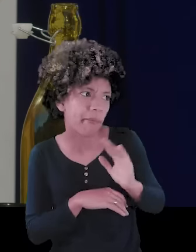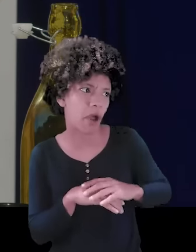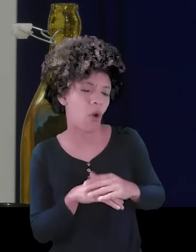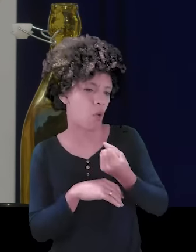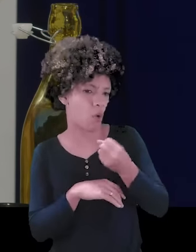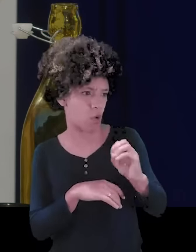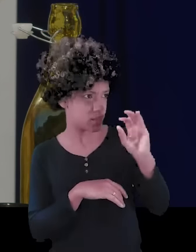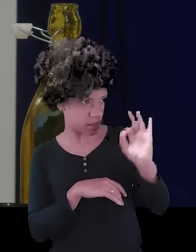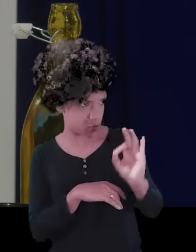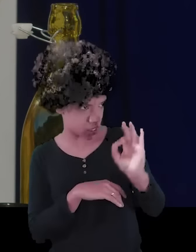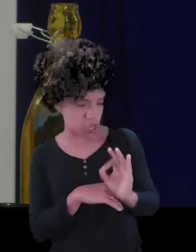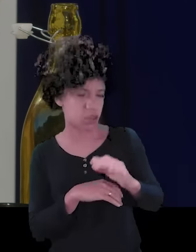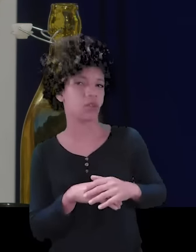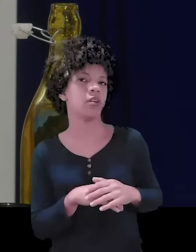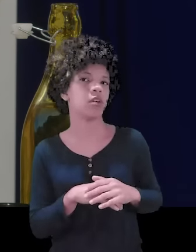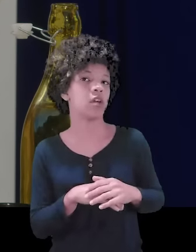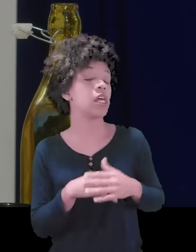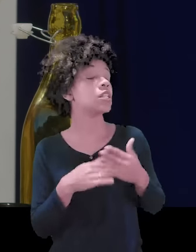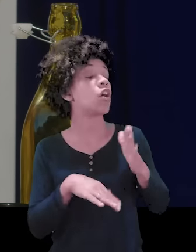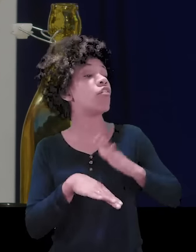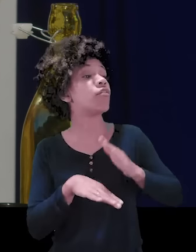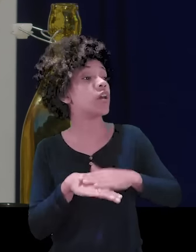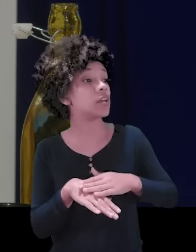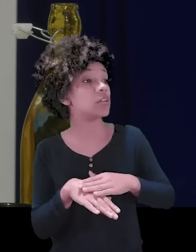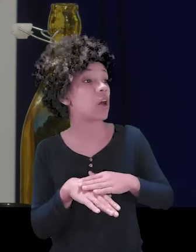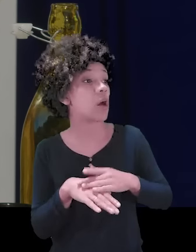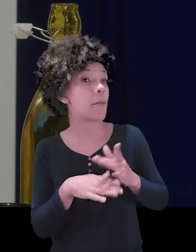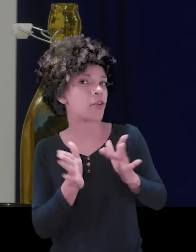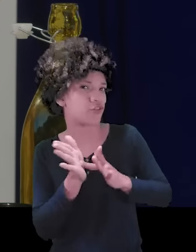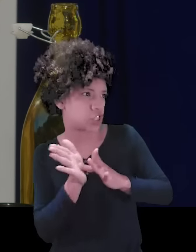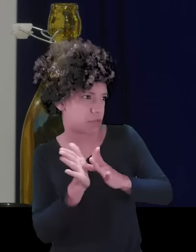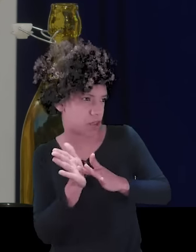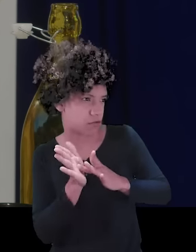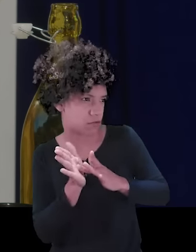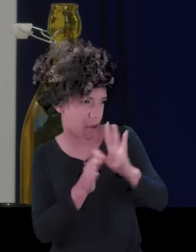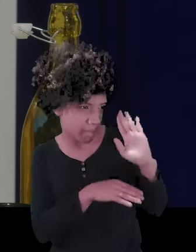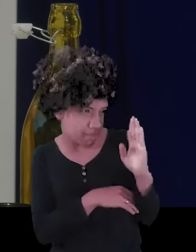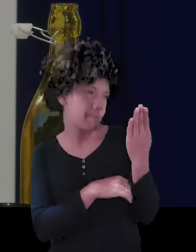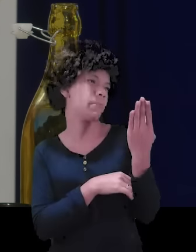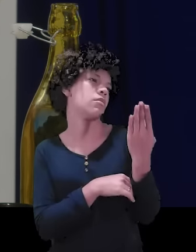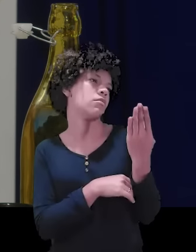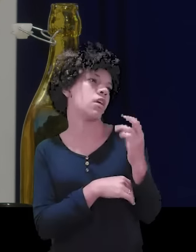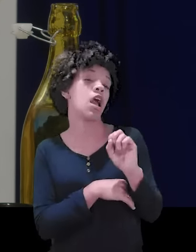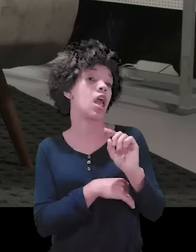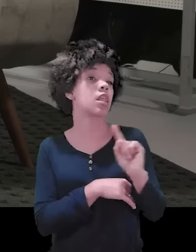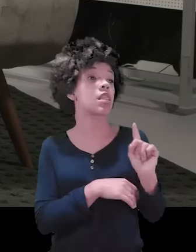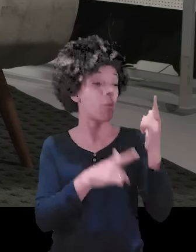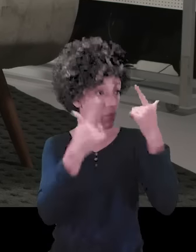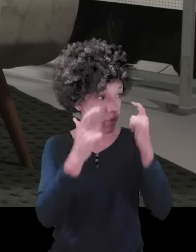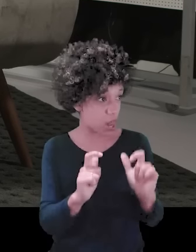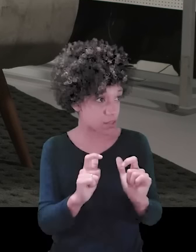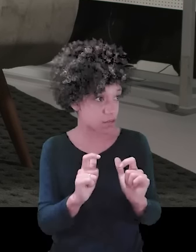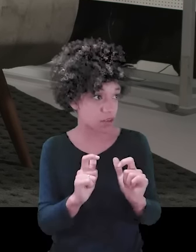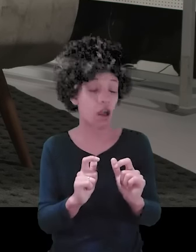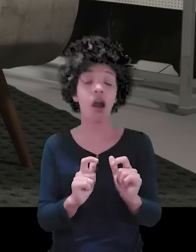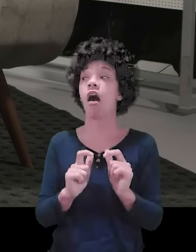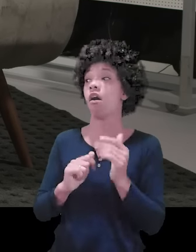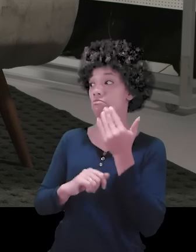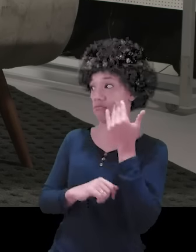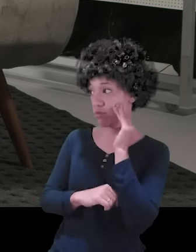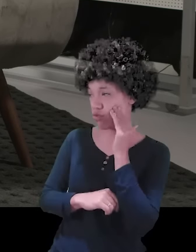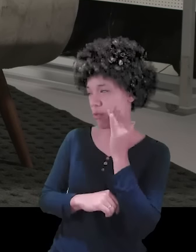mais de oitenta por cento dos casos são feitos através de engano oi entendeu o nome de violência mata